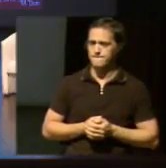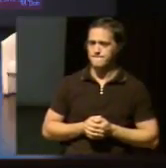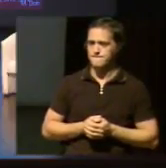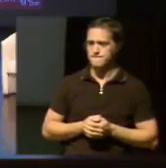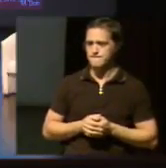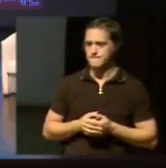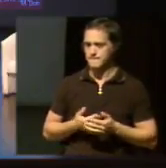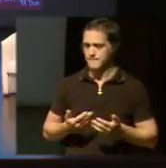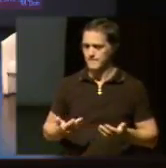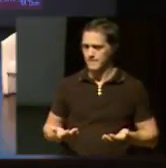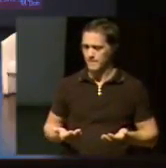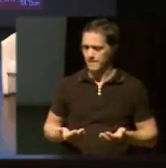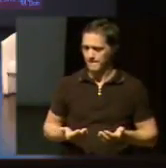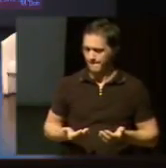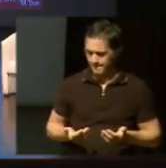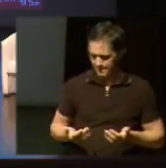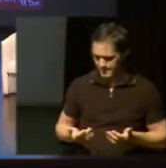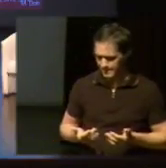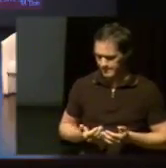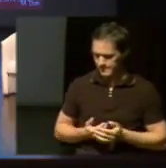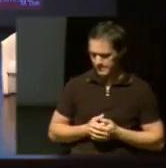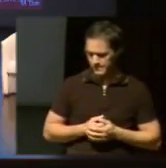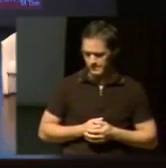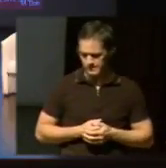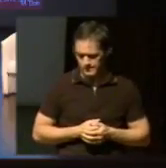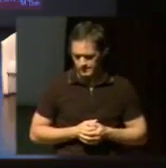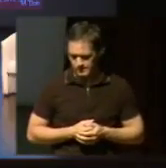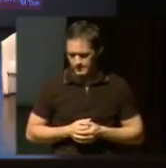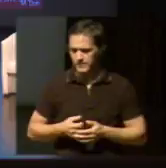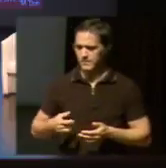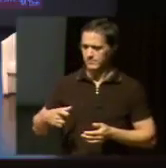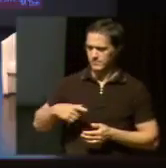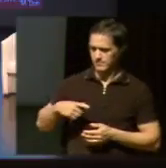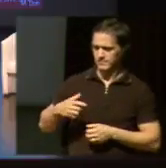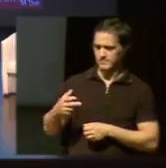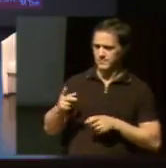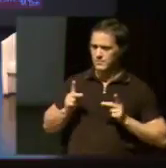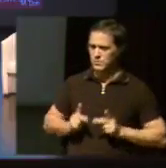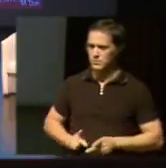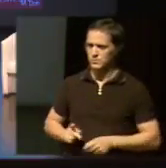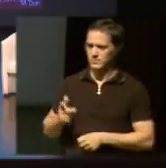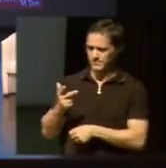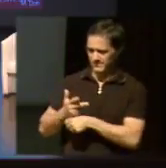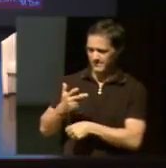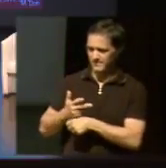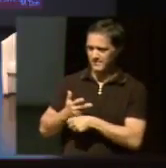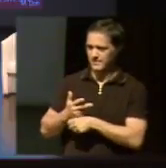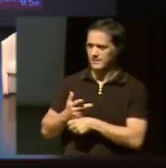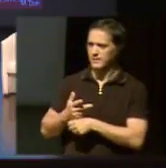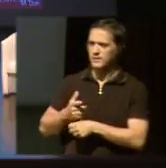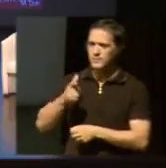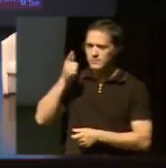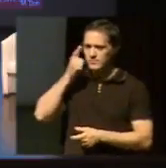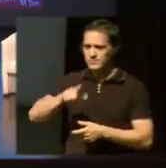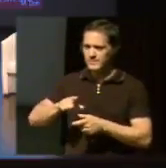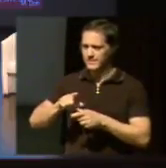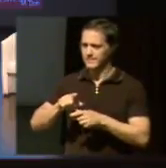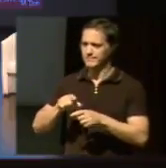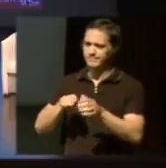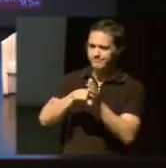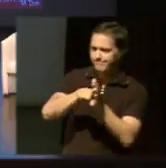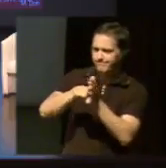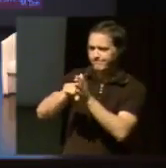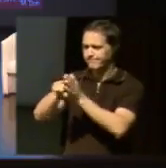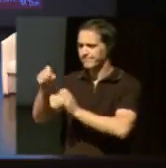Efetivamente, temos pessoas da terceira idade que estão tão versáteis na internet como os